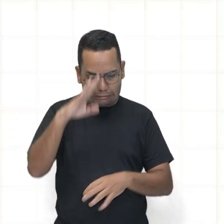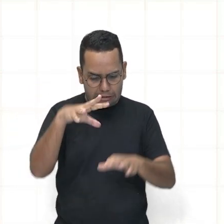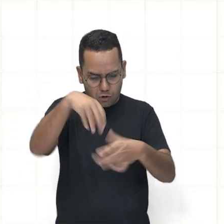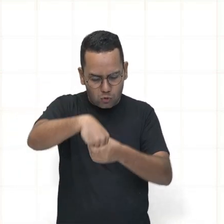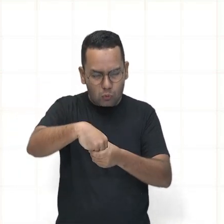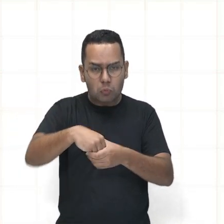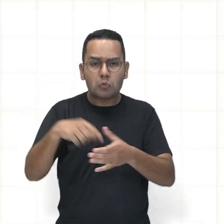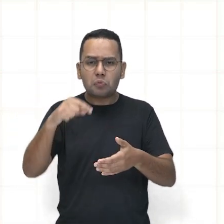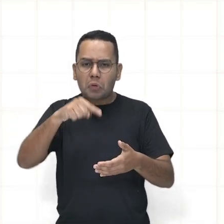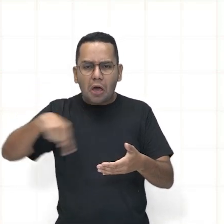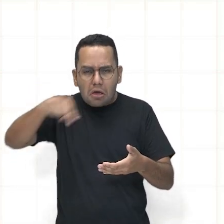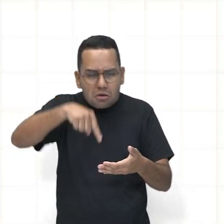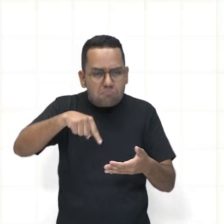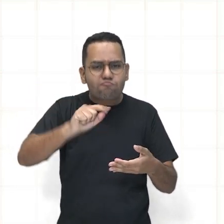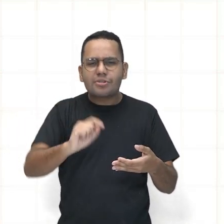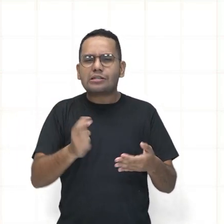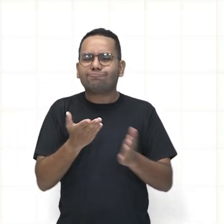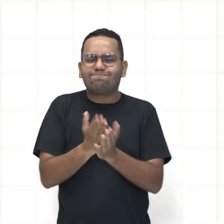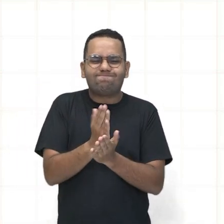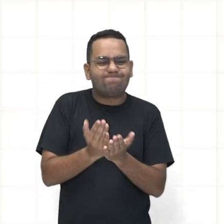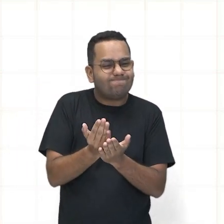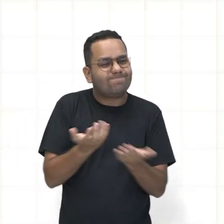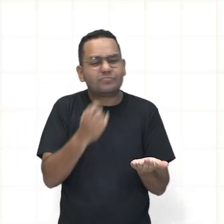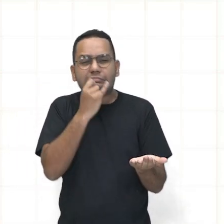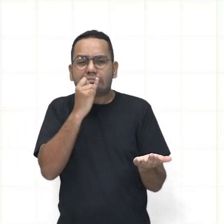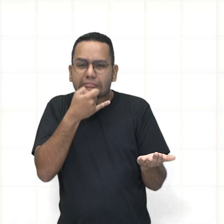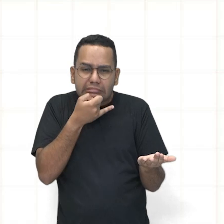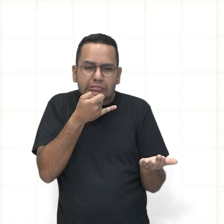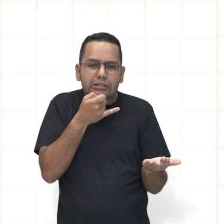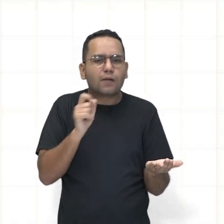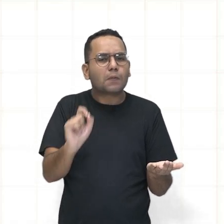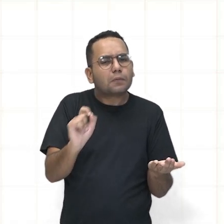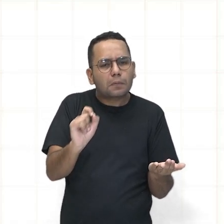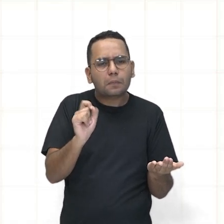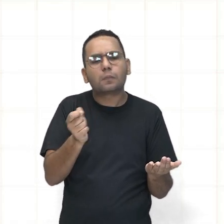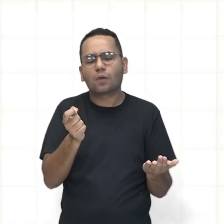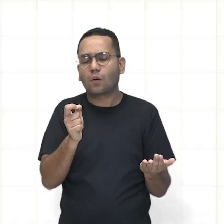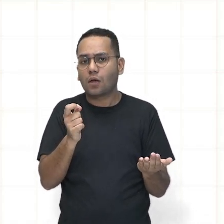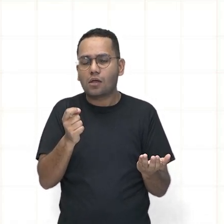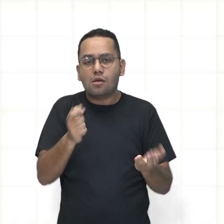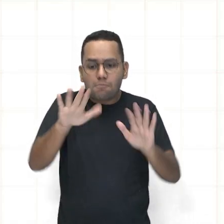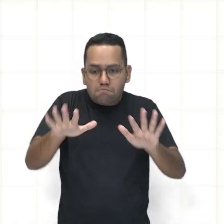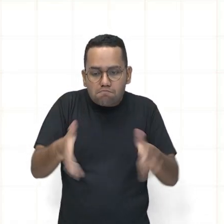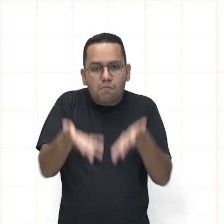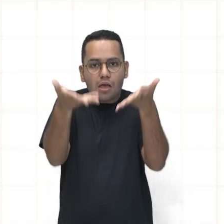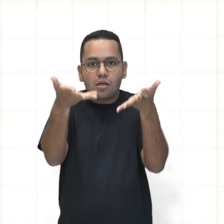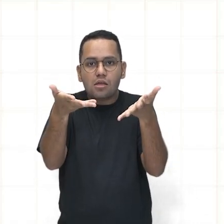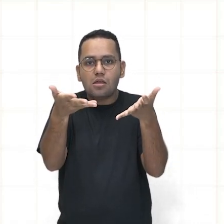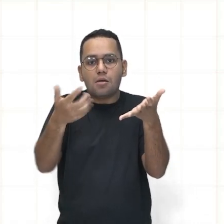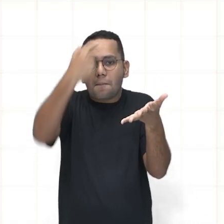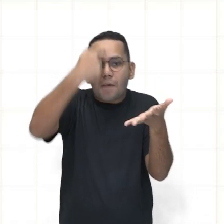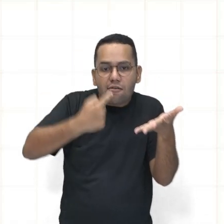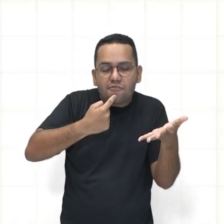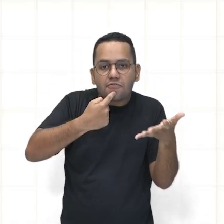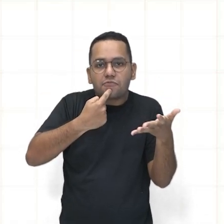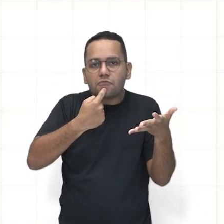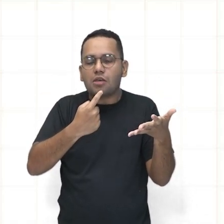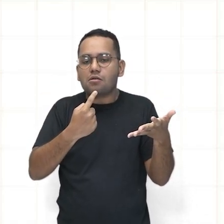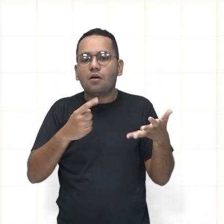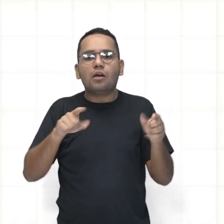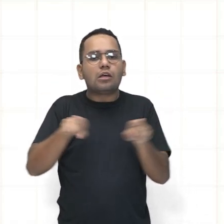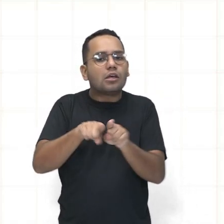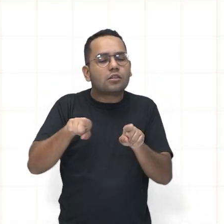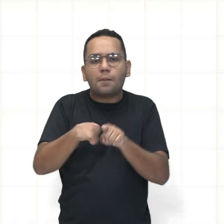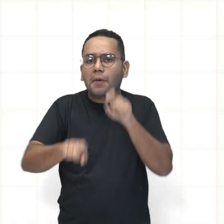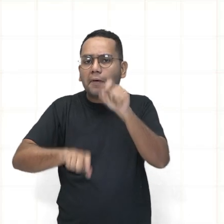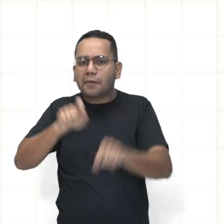relação ao tratamento e à remuneração inadequada dos oficiais. Aí, mais uma vez, corroborando ali com a Guerra